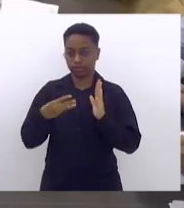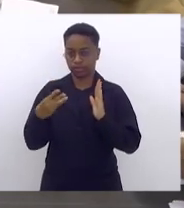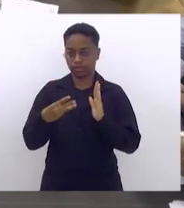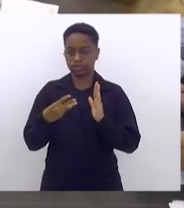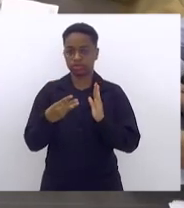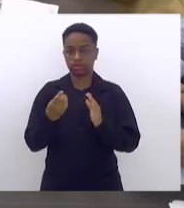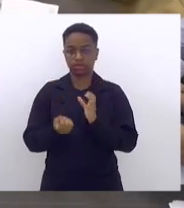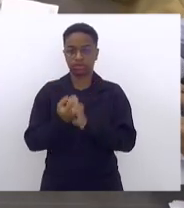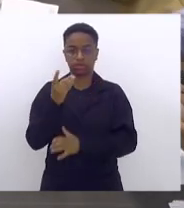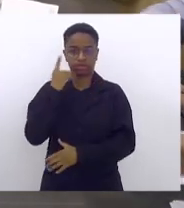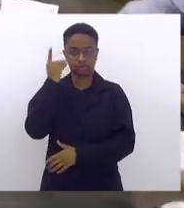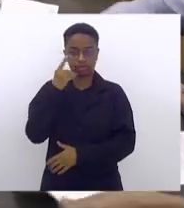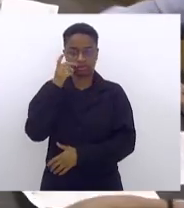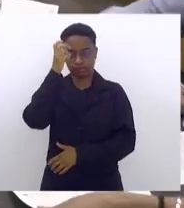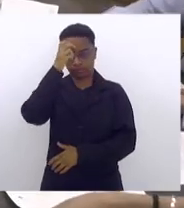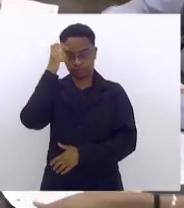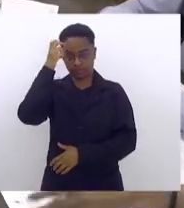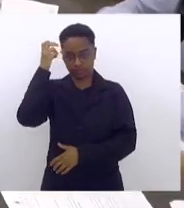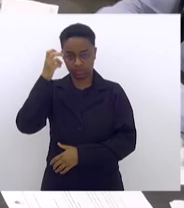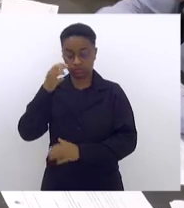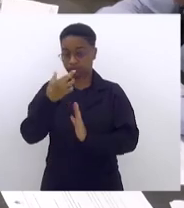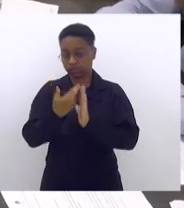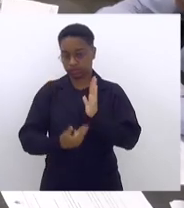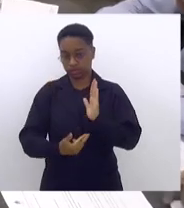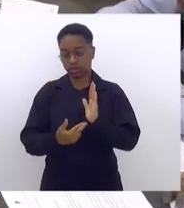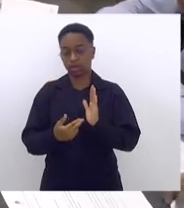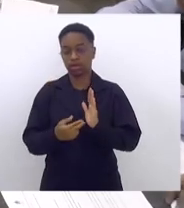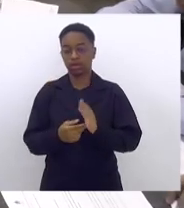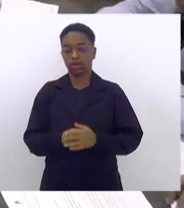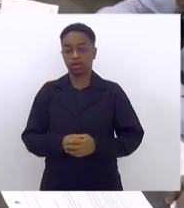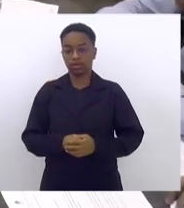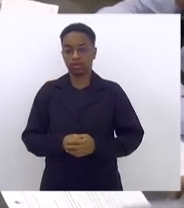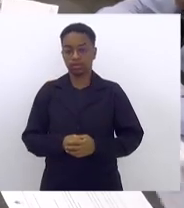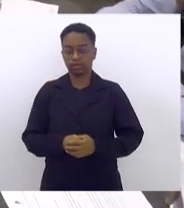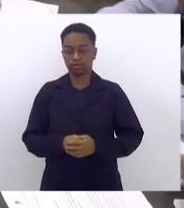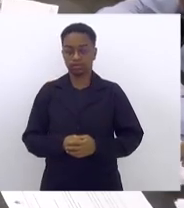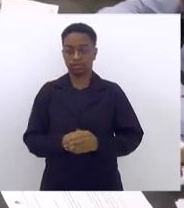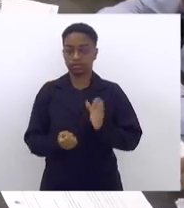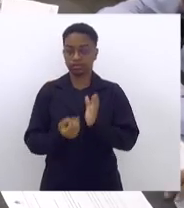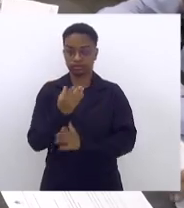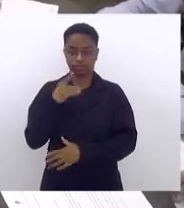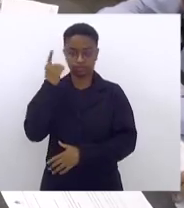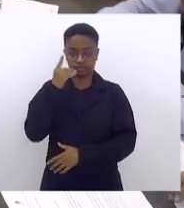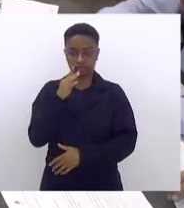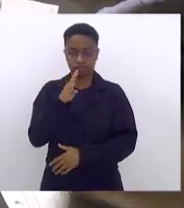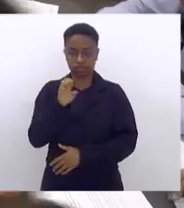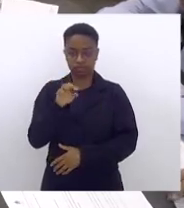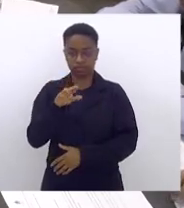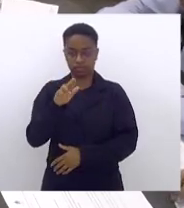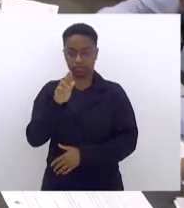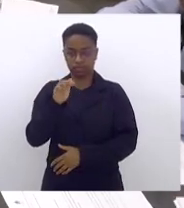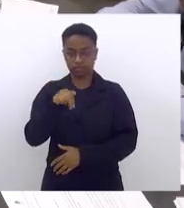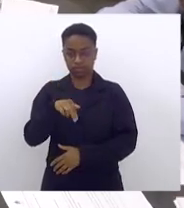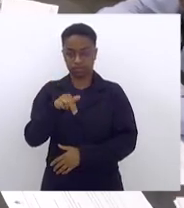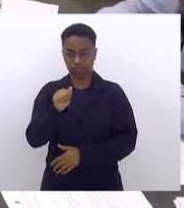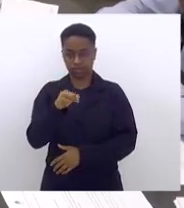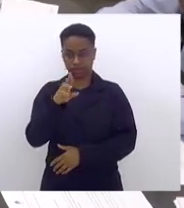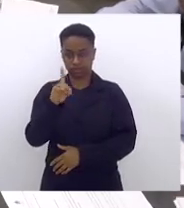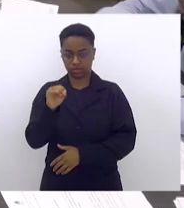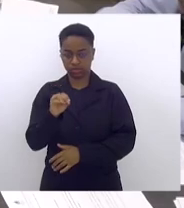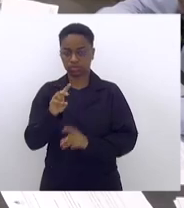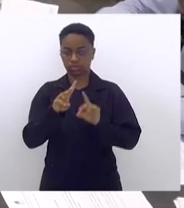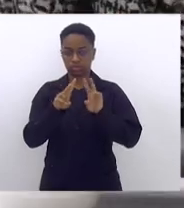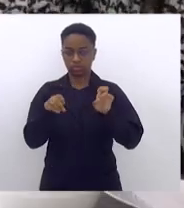relatoria, deputada Verônica Lima, emenda de plenário, OPL 2226 de 2013, de autoria do deputado Bernardo Rossi, que dispõe sobre a criação do Programa Estadual de